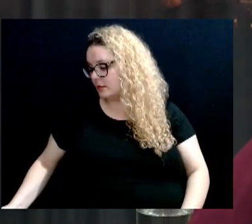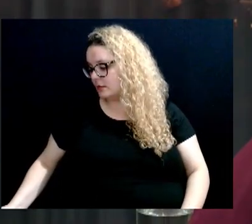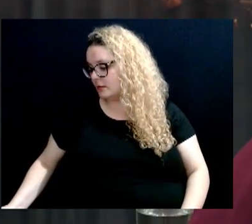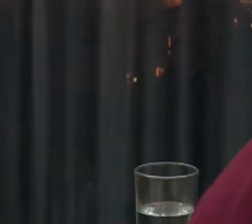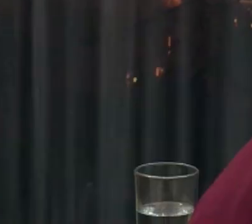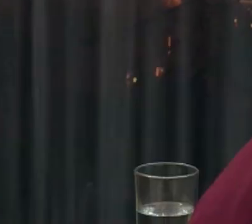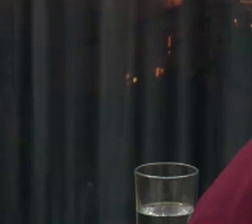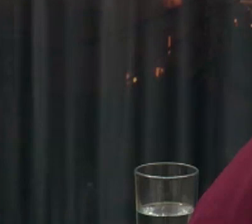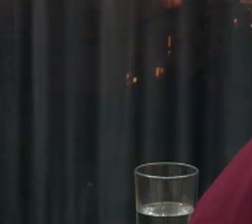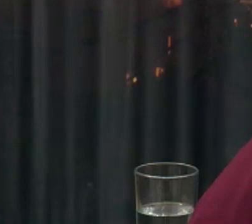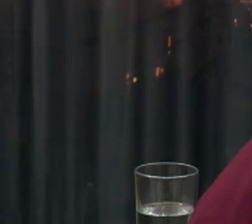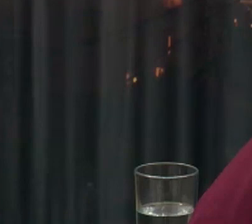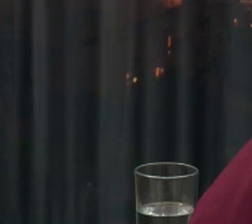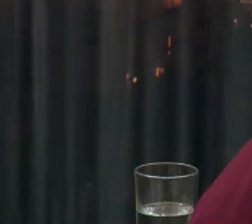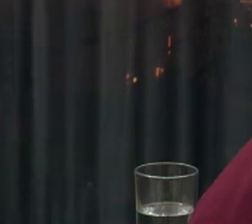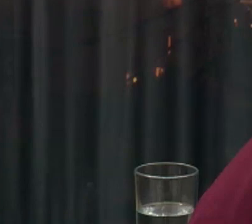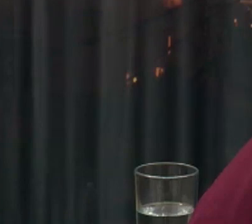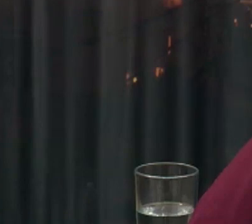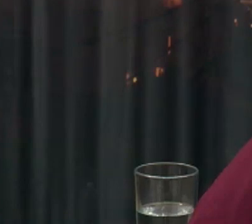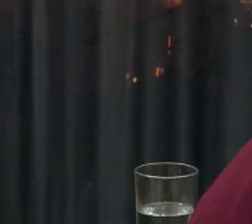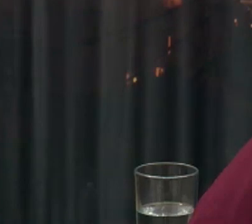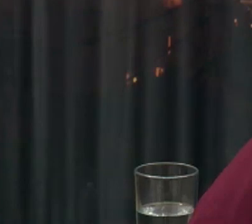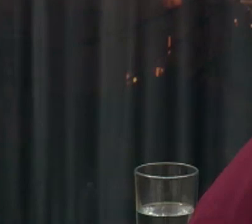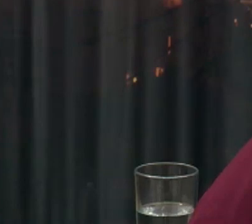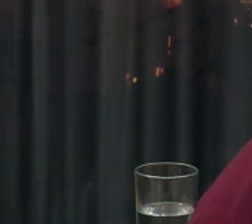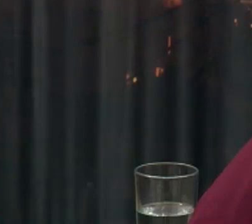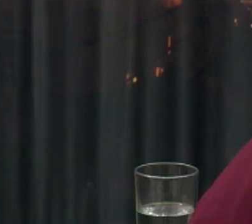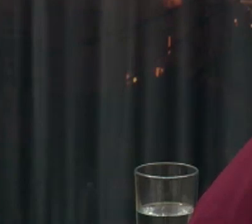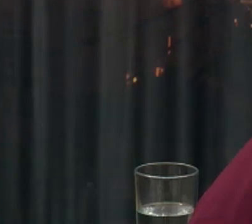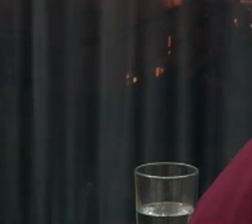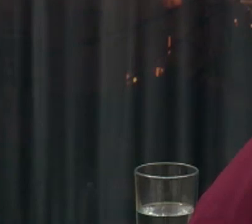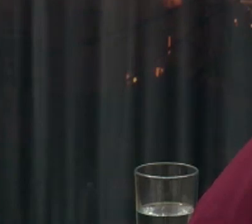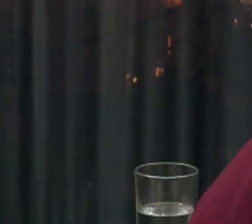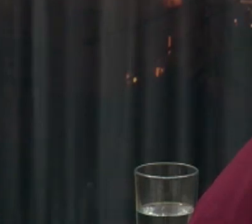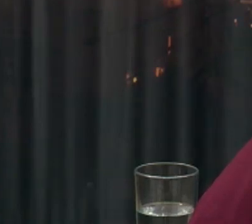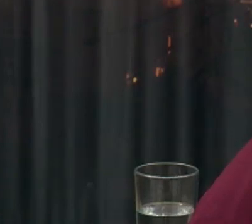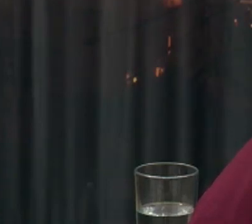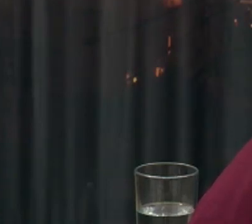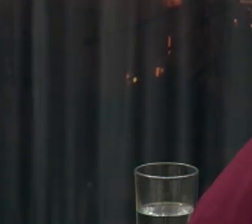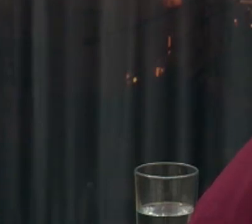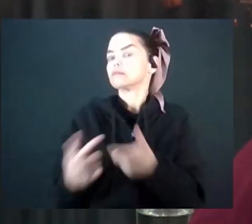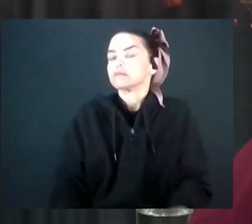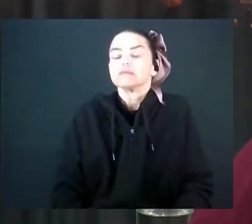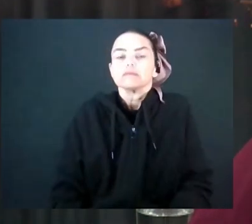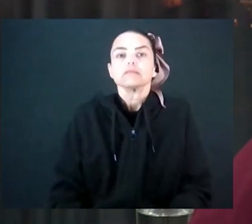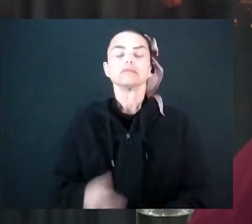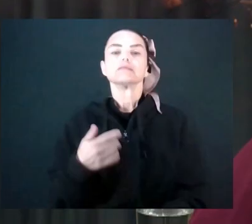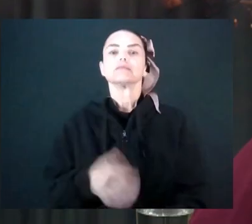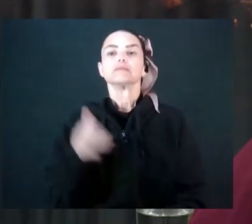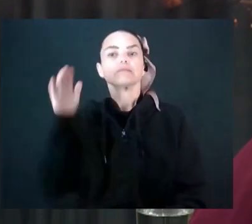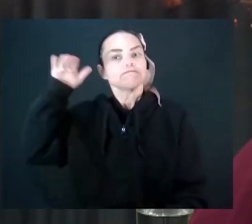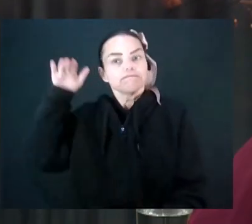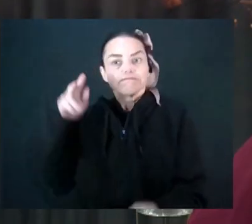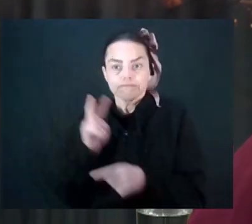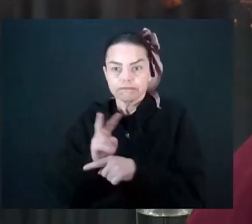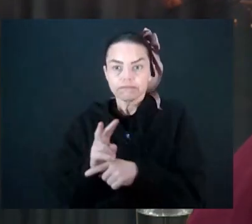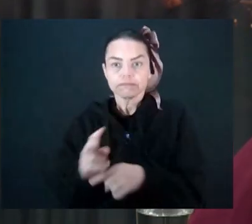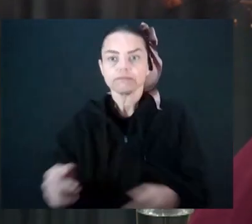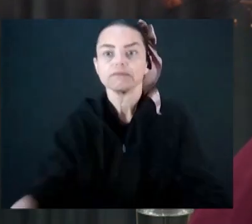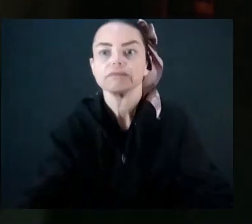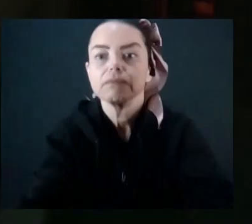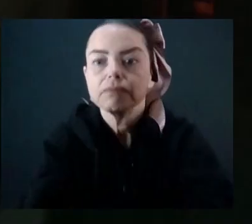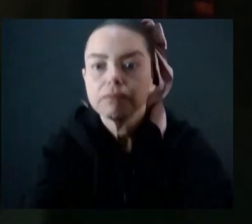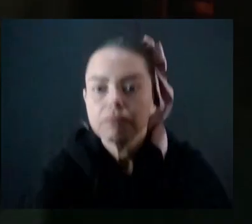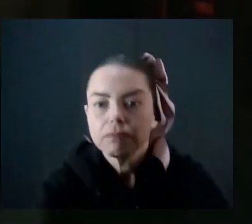escola, ela mesma sabe a lição, ela mesma, então, desde muito cedo, né, porque não tem um adulto que está ali cuidando dela. Nossa, olha